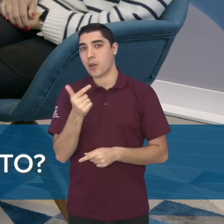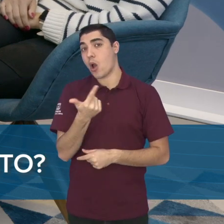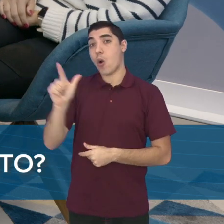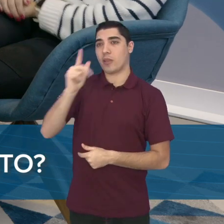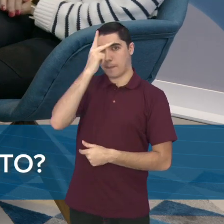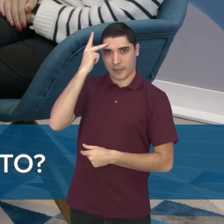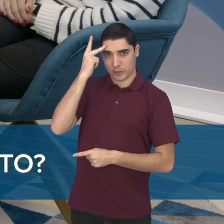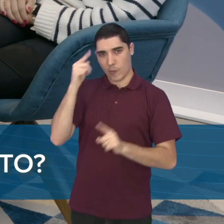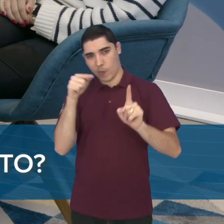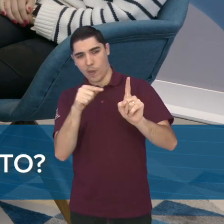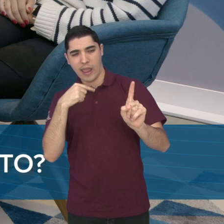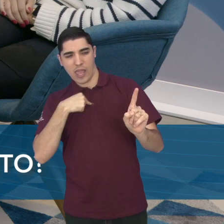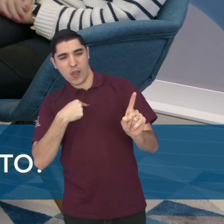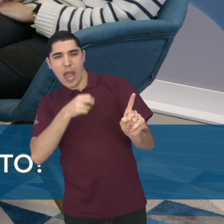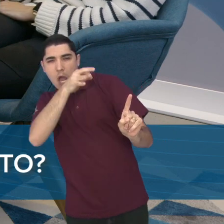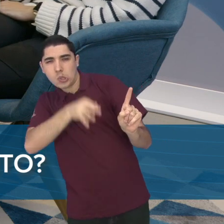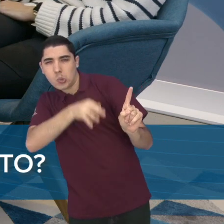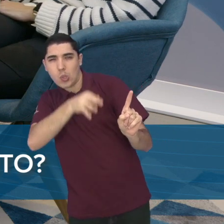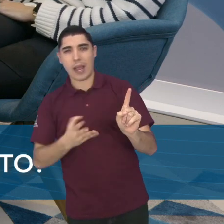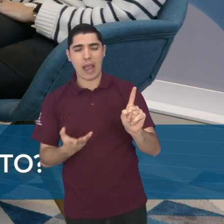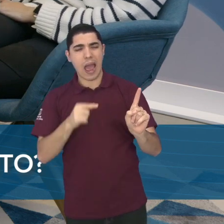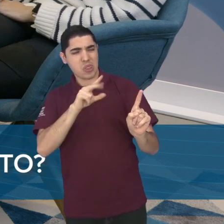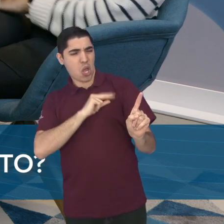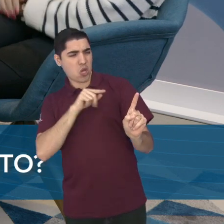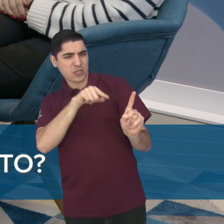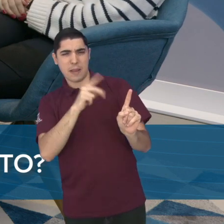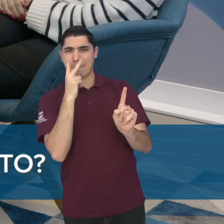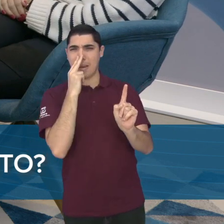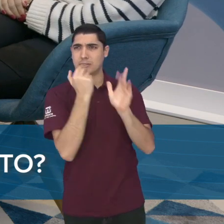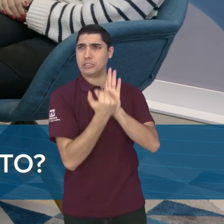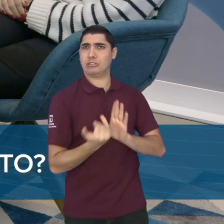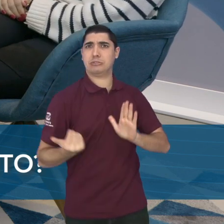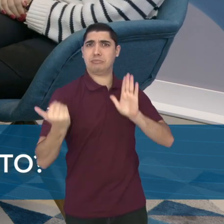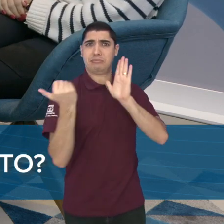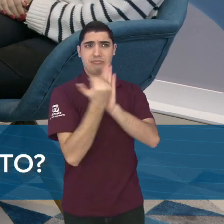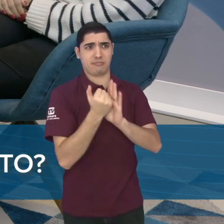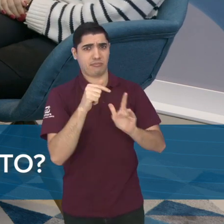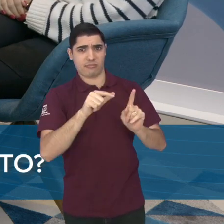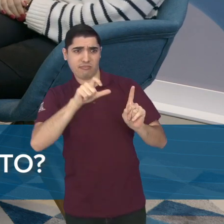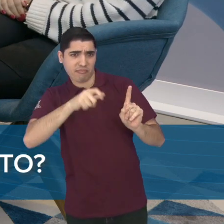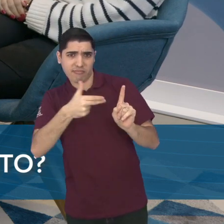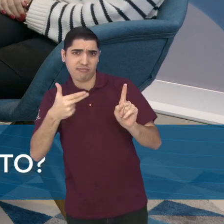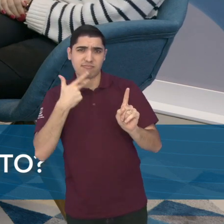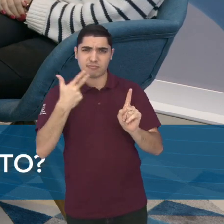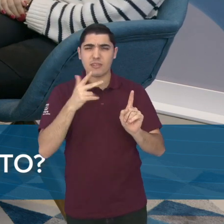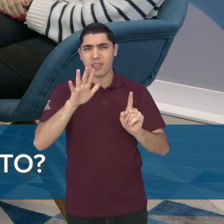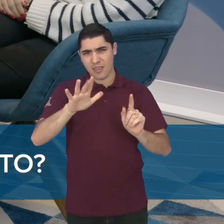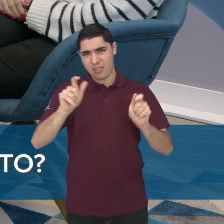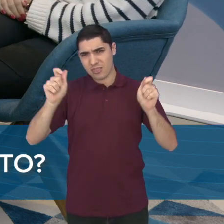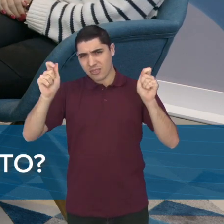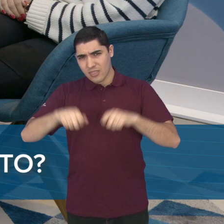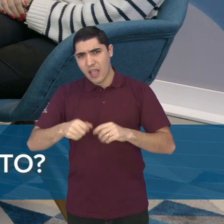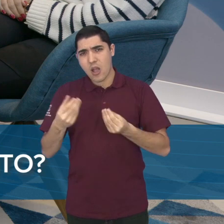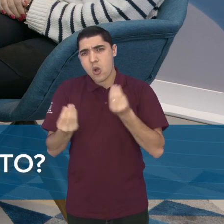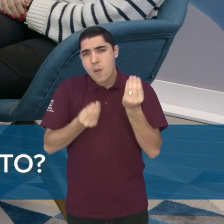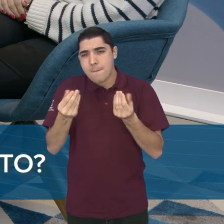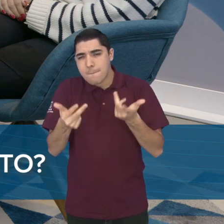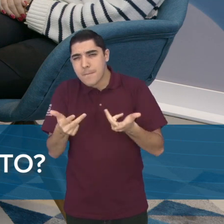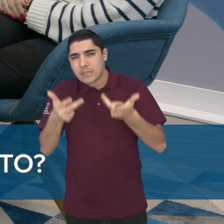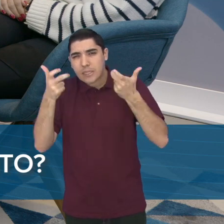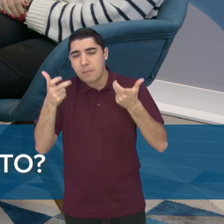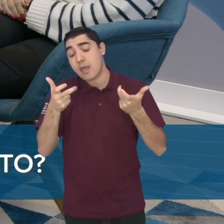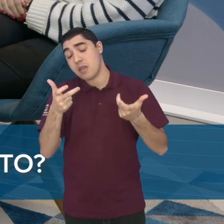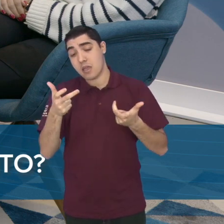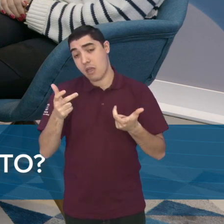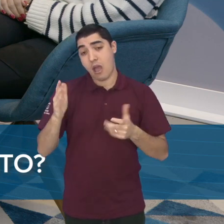mas, poxa, fulano tá sendo muito dramático, tá romantizando isso. Tem alguns indícios, sinais, que eu pergunto até para,